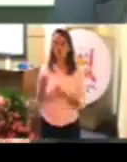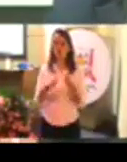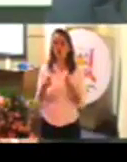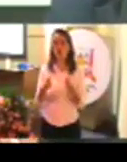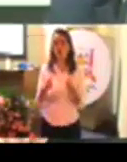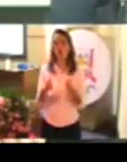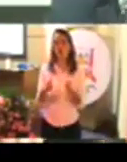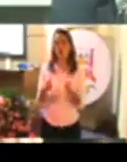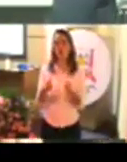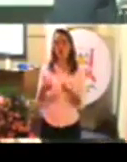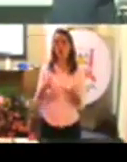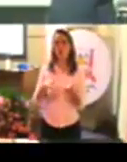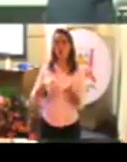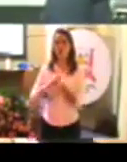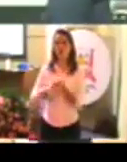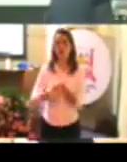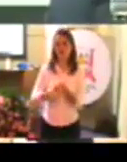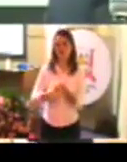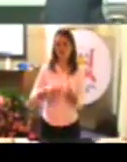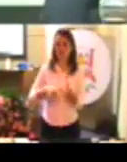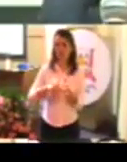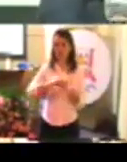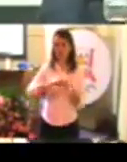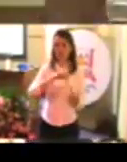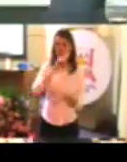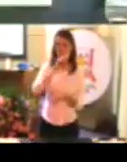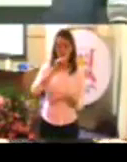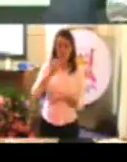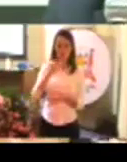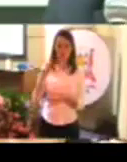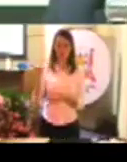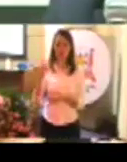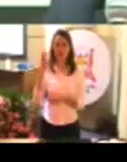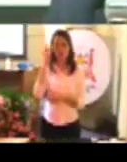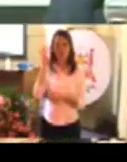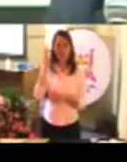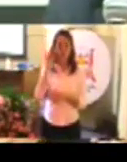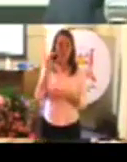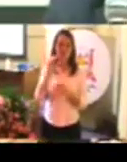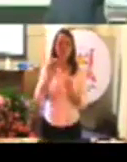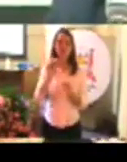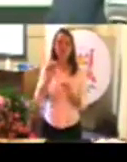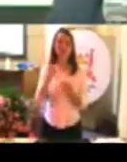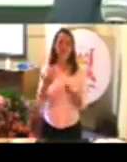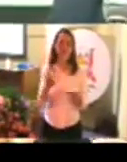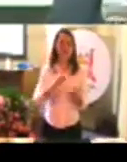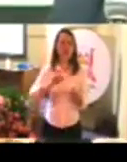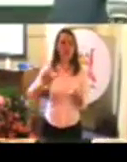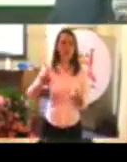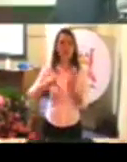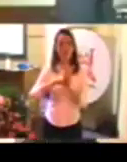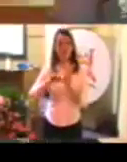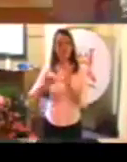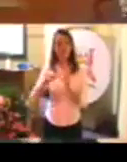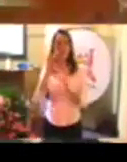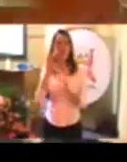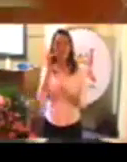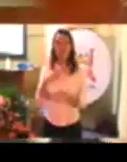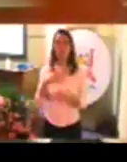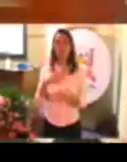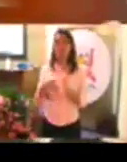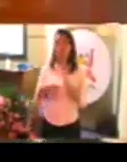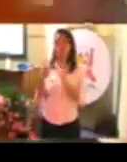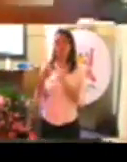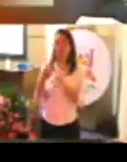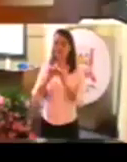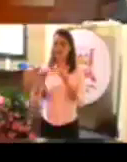como se ingressava no serviço público antes de 88. Como talvez seja o único dessa época aqui, eu vou explicar para